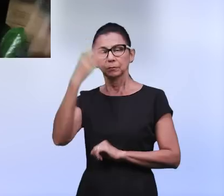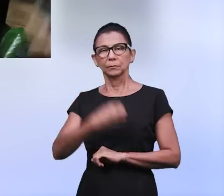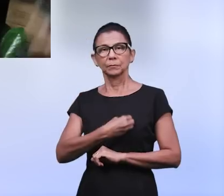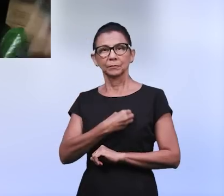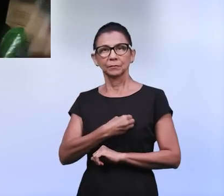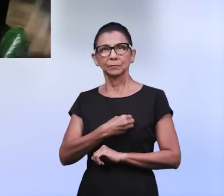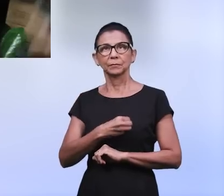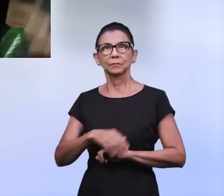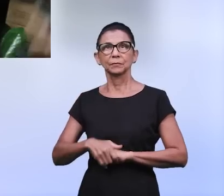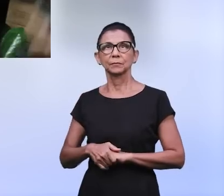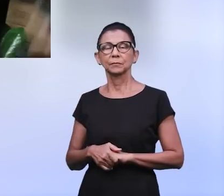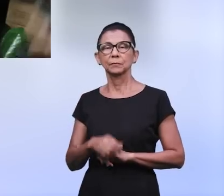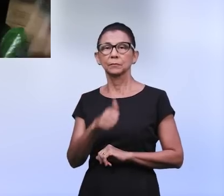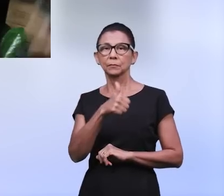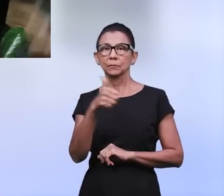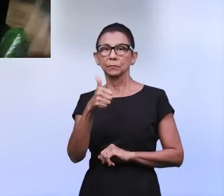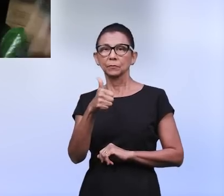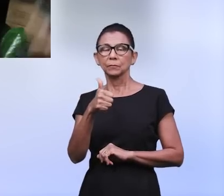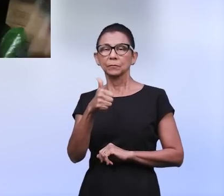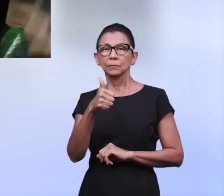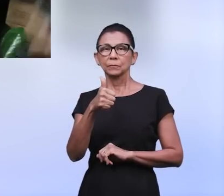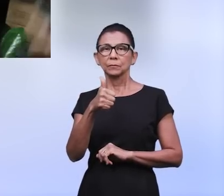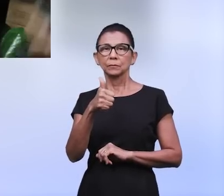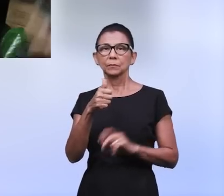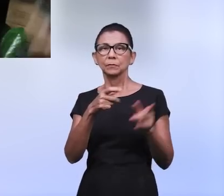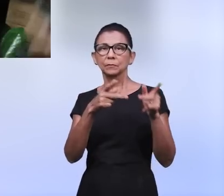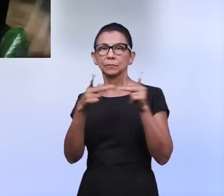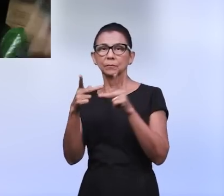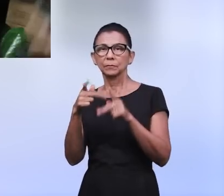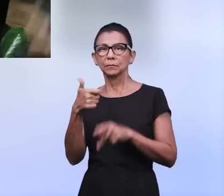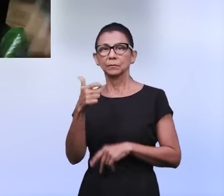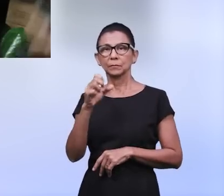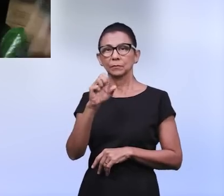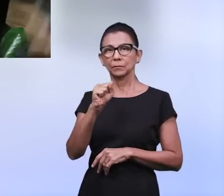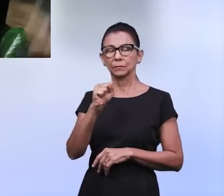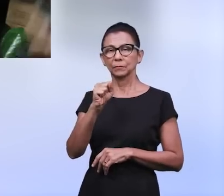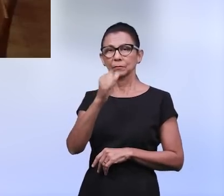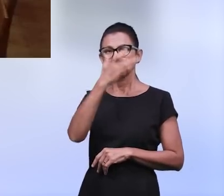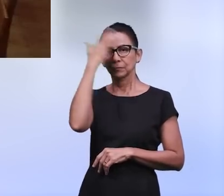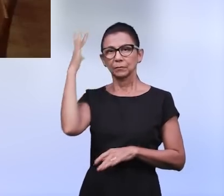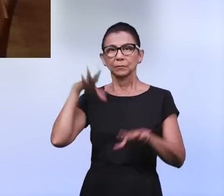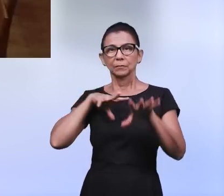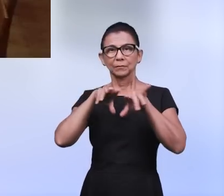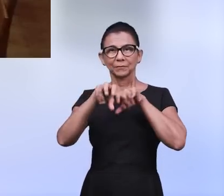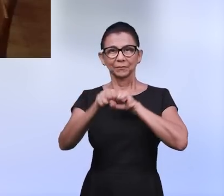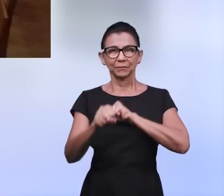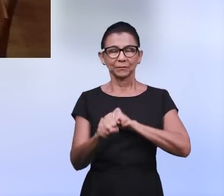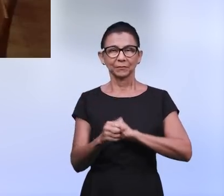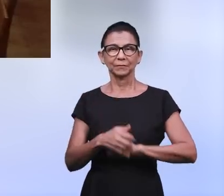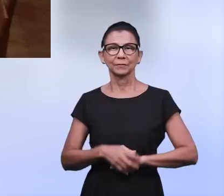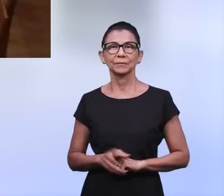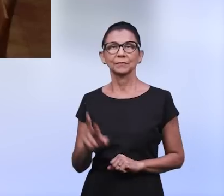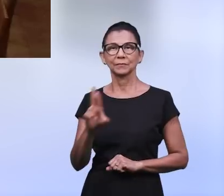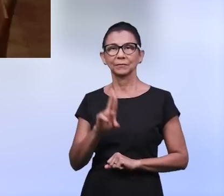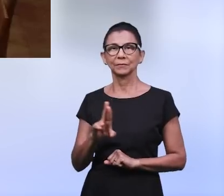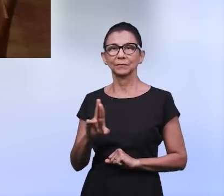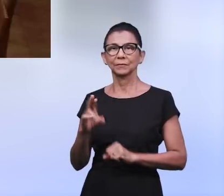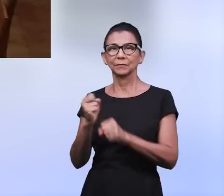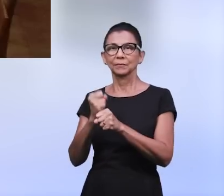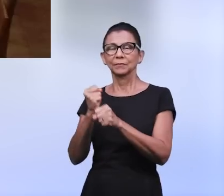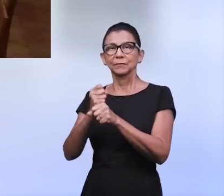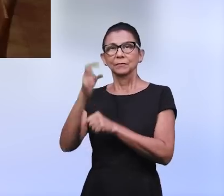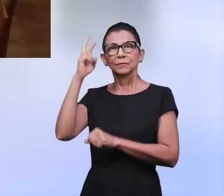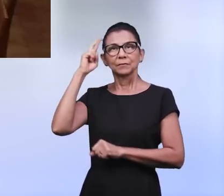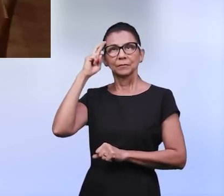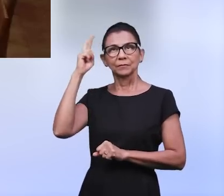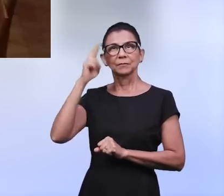dentre eles 12 visitantes e 18 irmãos que se formaram para serem instrumento nas mãos do Senhor no